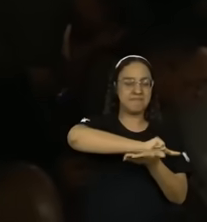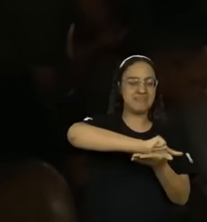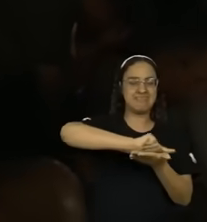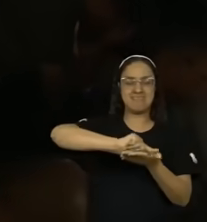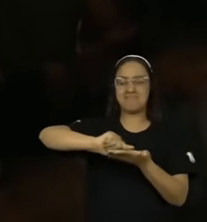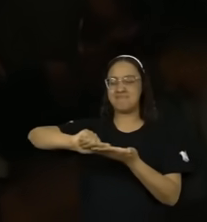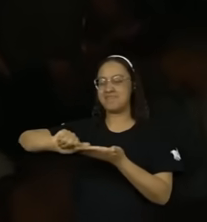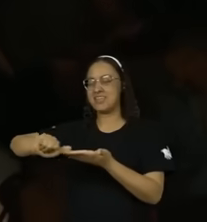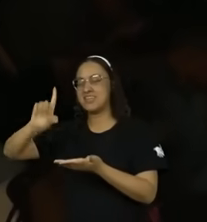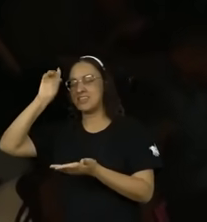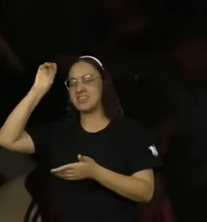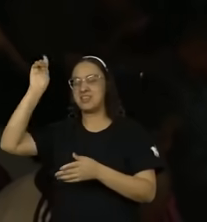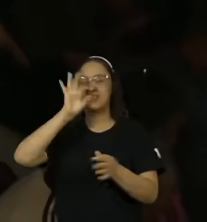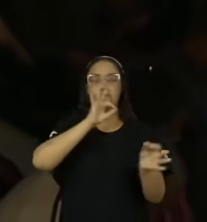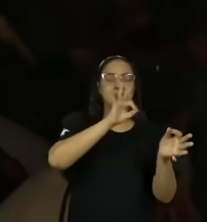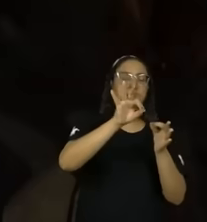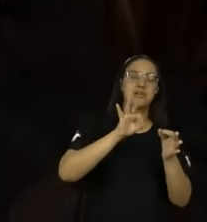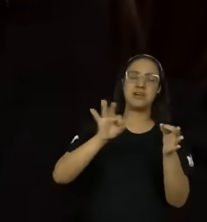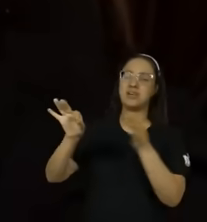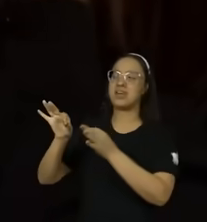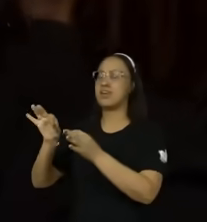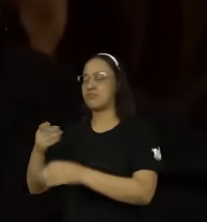Ele vai preparar você